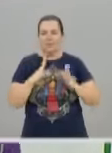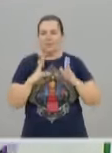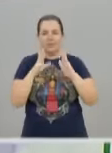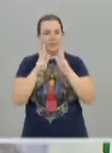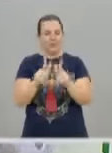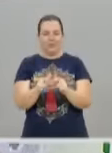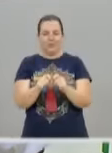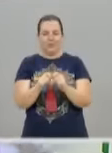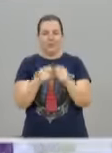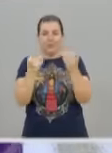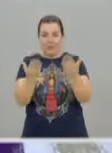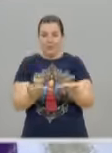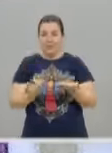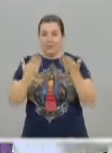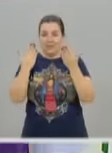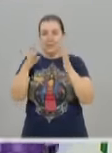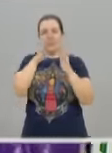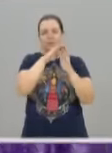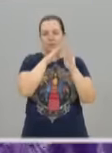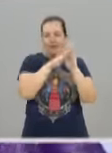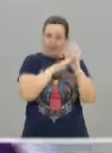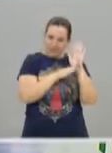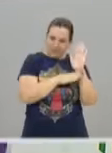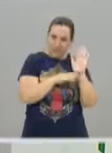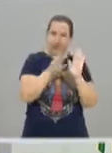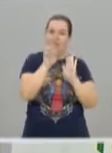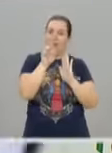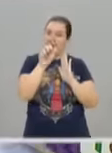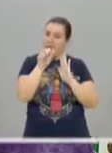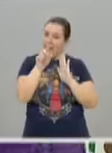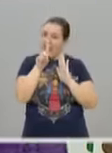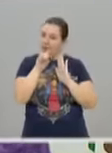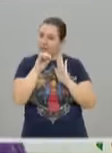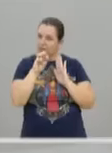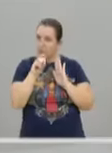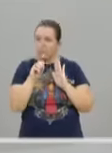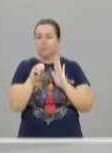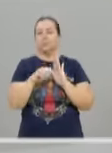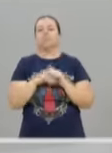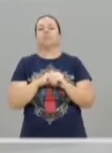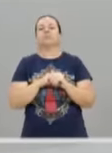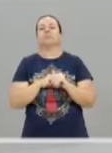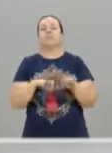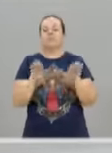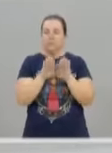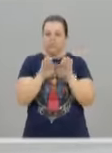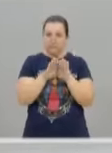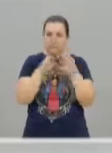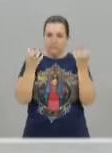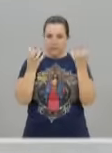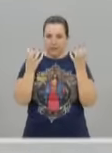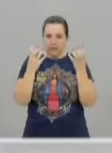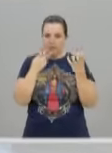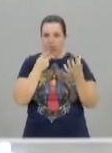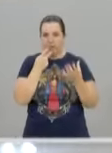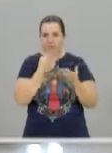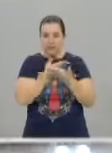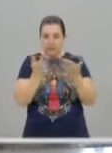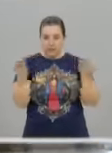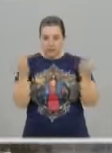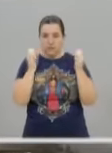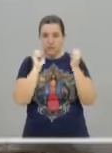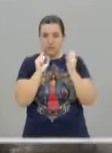oferecendo programação de rádio gratuitamente inclusive quero dizer que agora você pode baixar